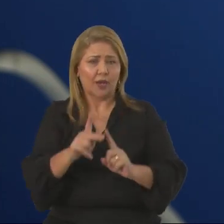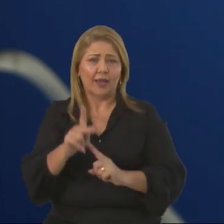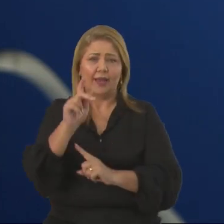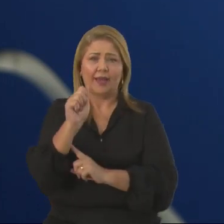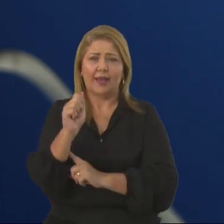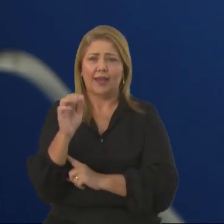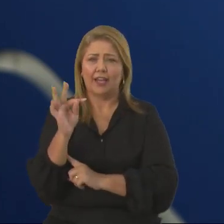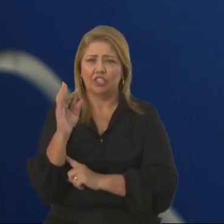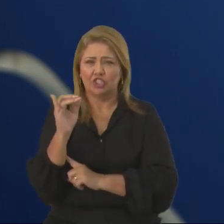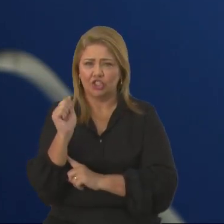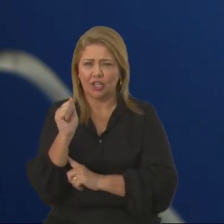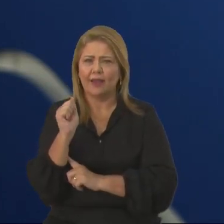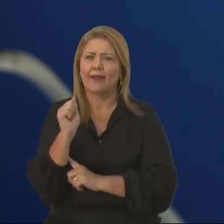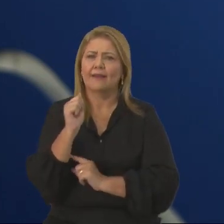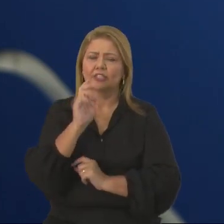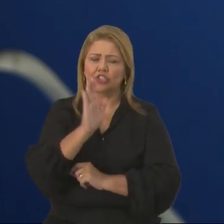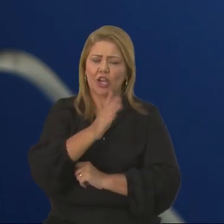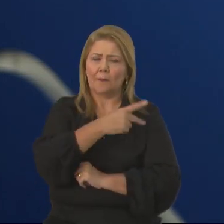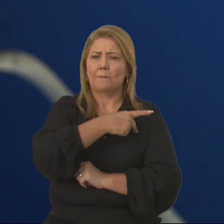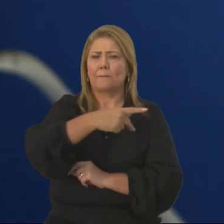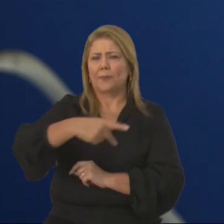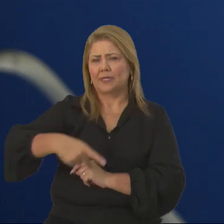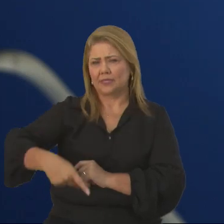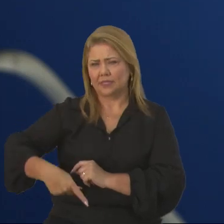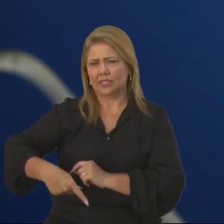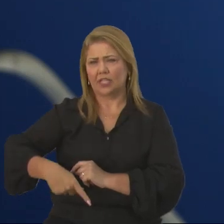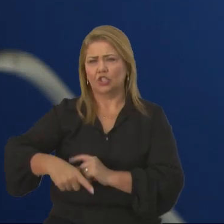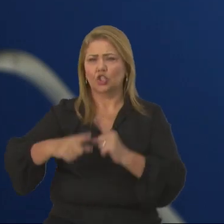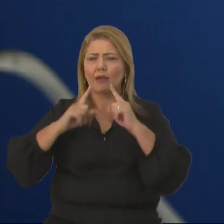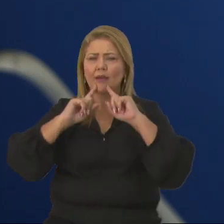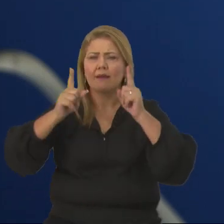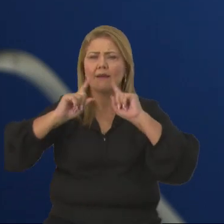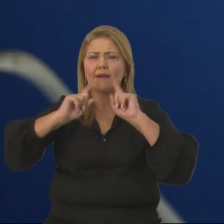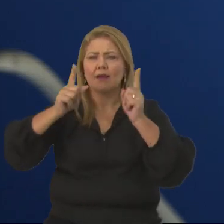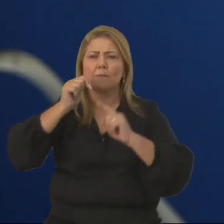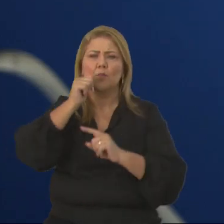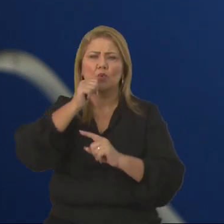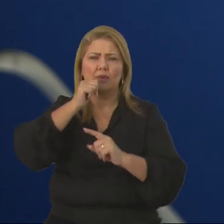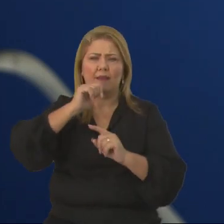Bontempo preside a ouvidoria deste tribunal.